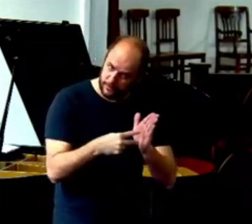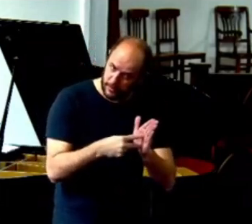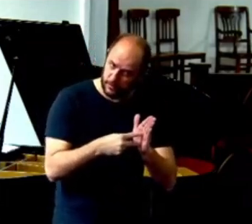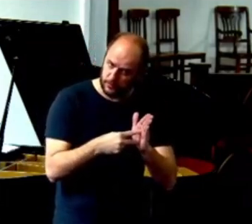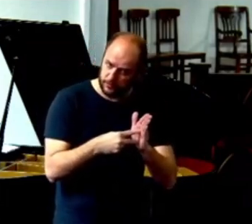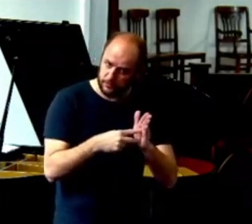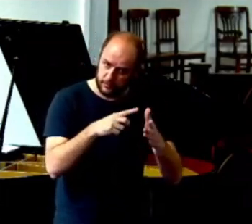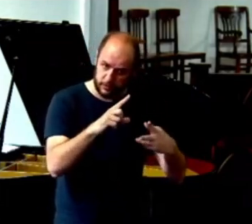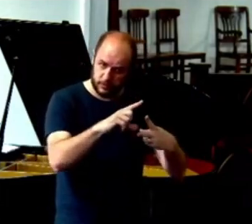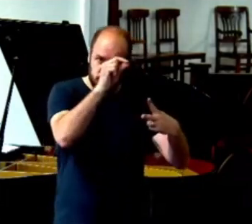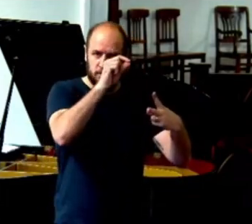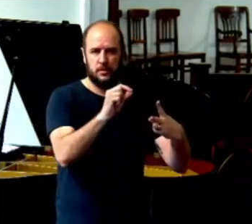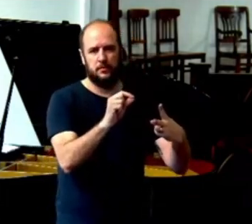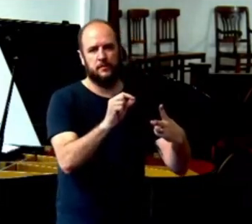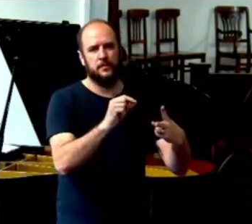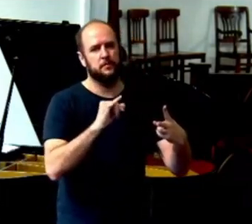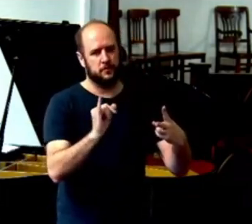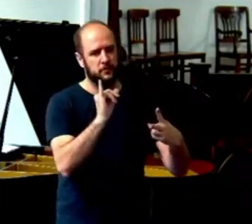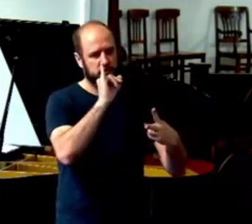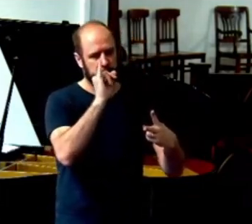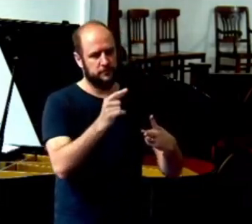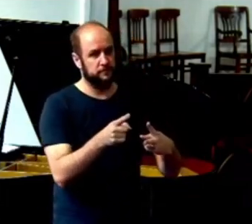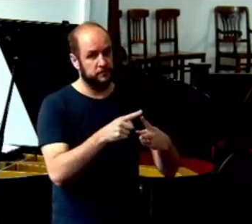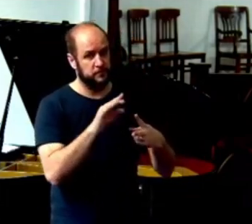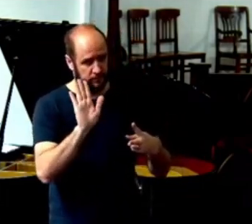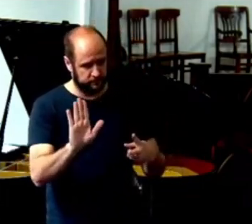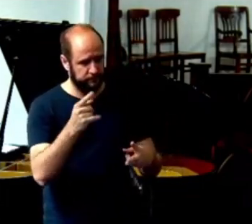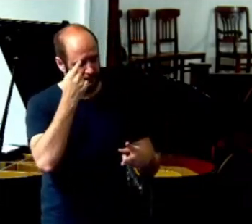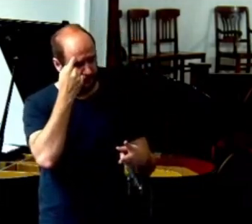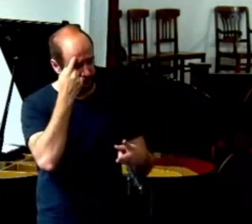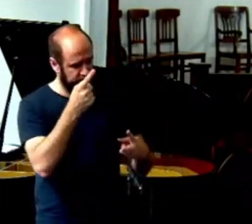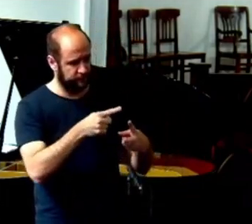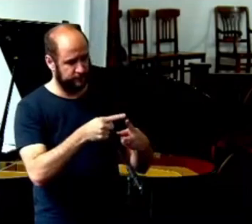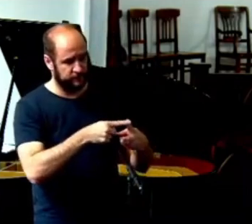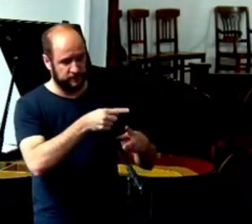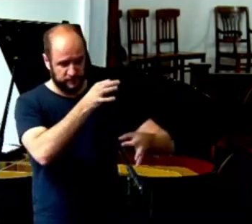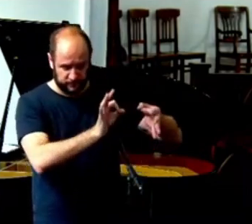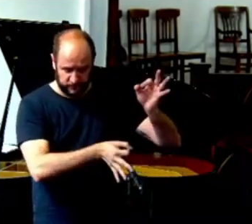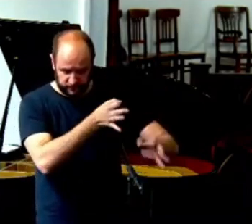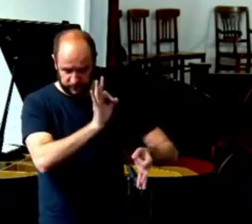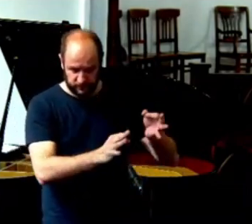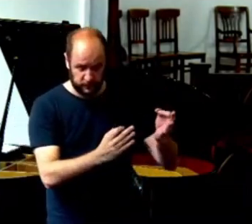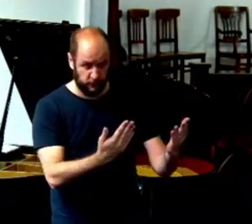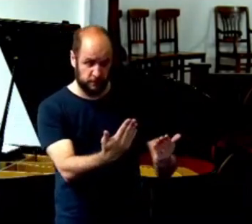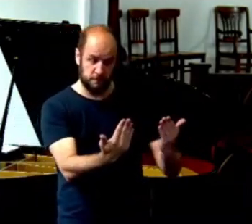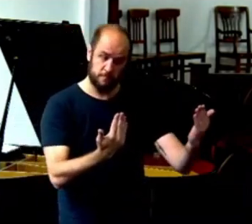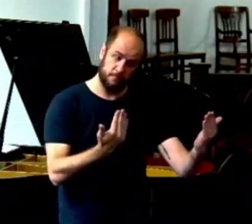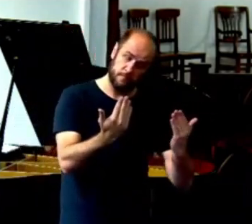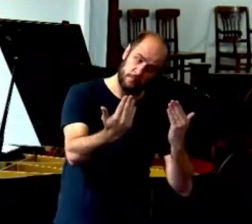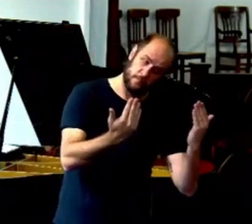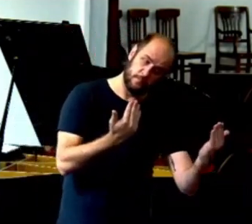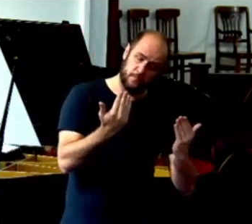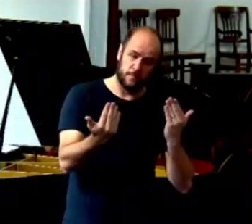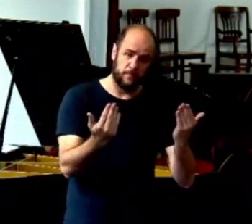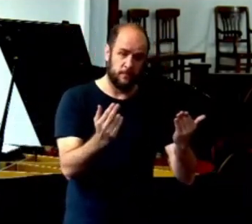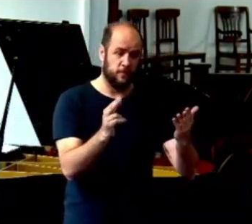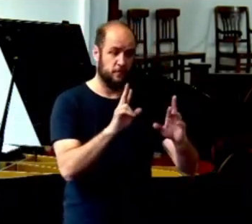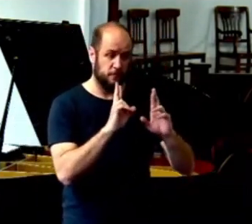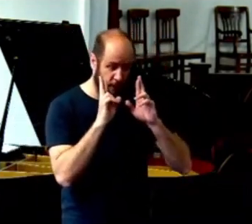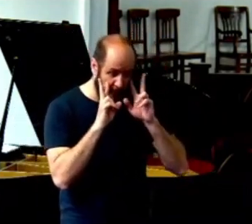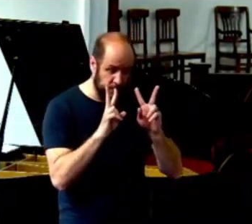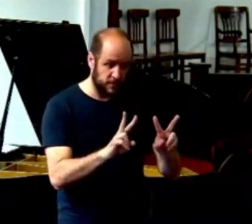que é importante definirmos termos. O primeiro sentido de julgar é avaliar ou